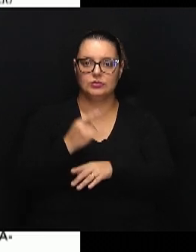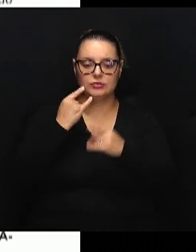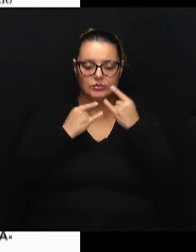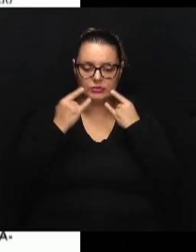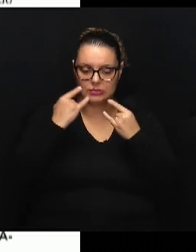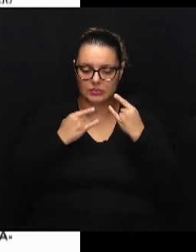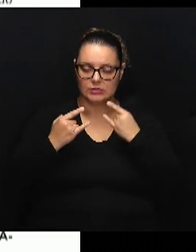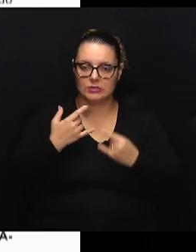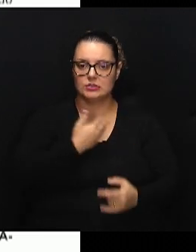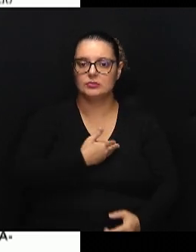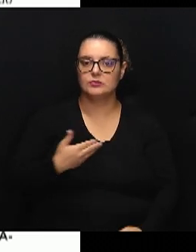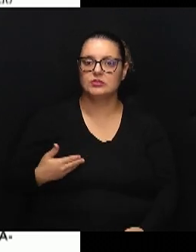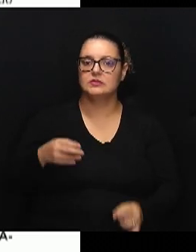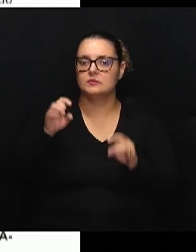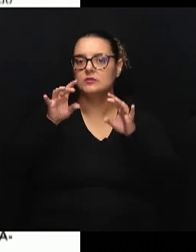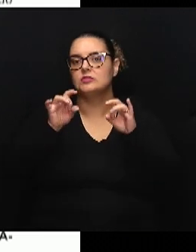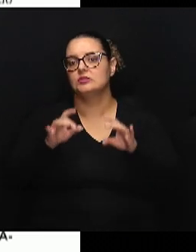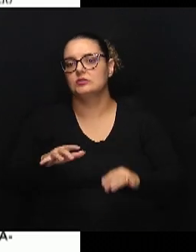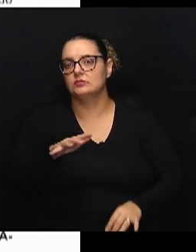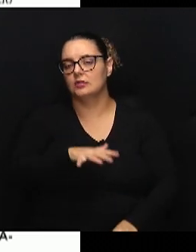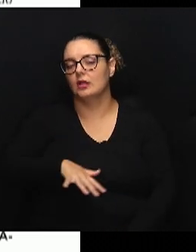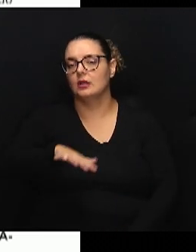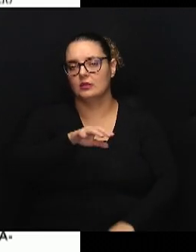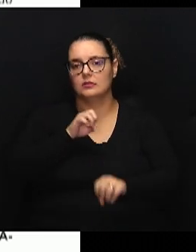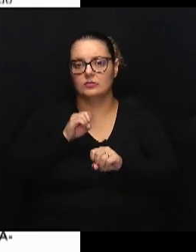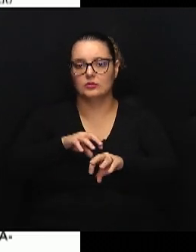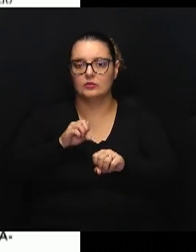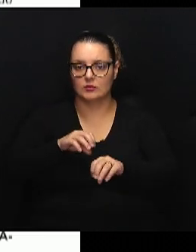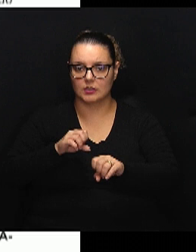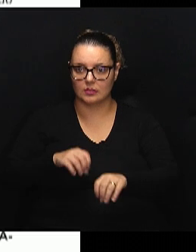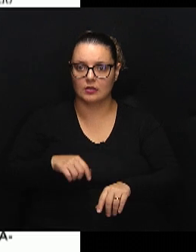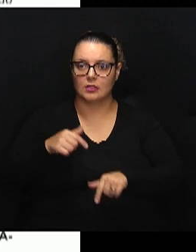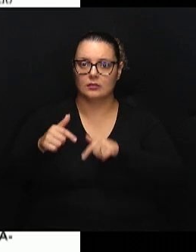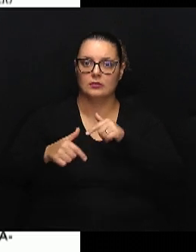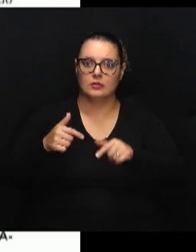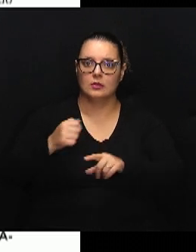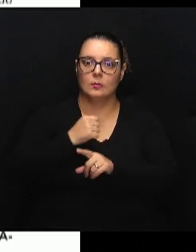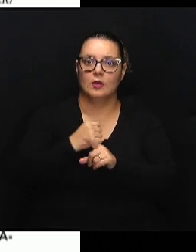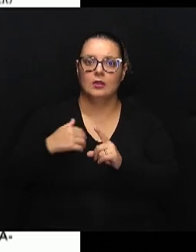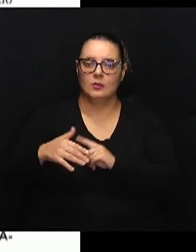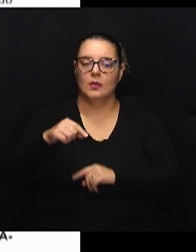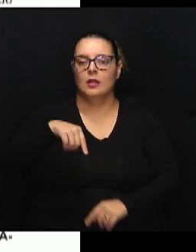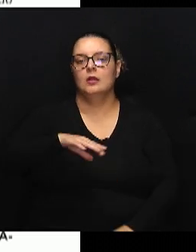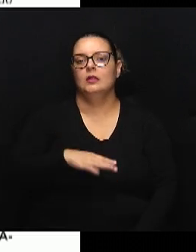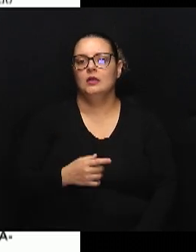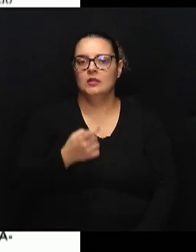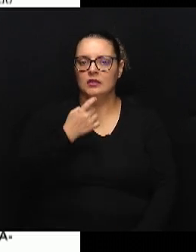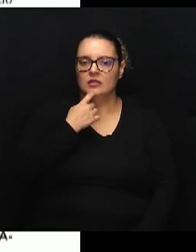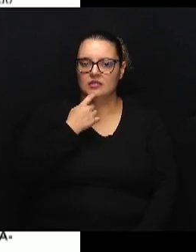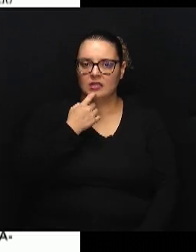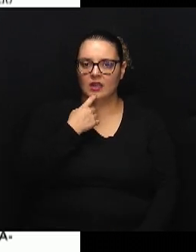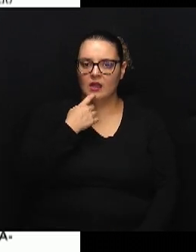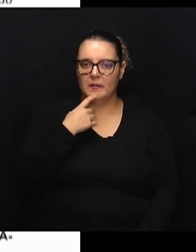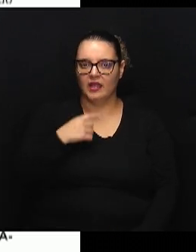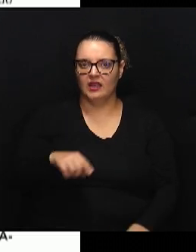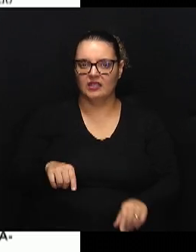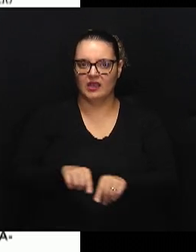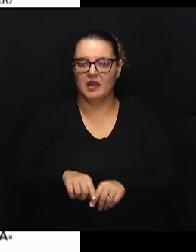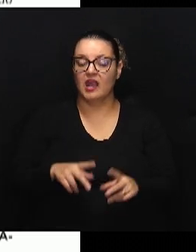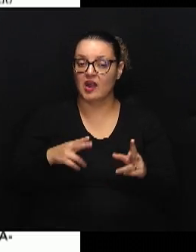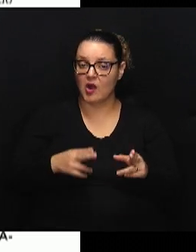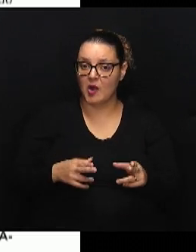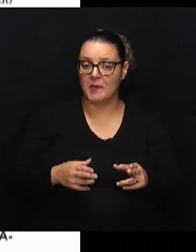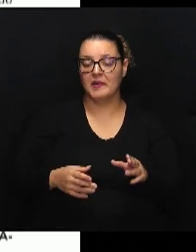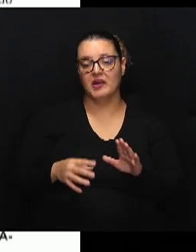público, especialmente no campo da educação e do trabalho social aqui na cidade de Campinas. E de acordo ainda